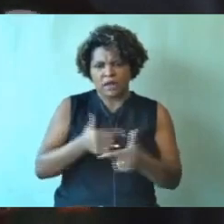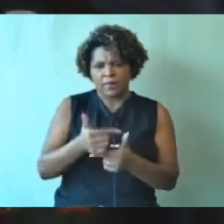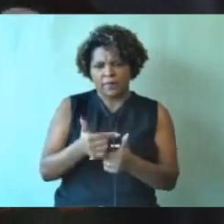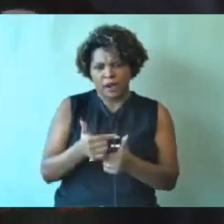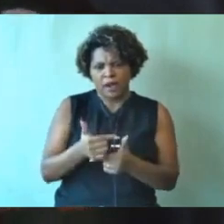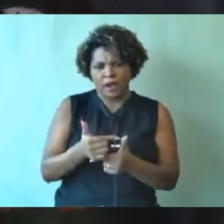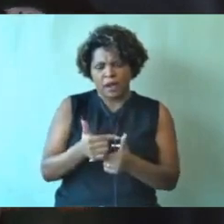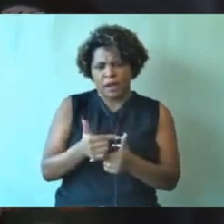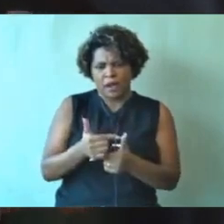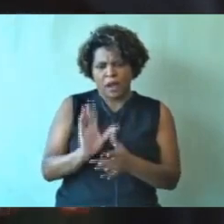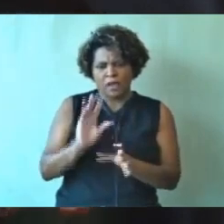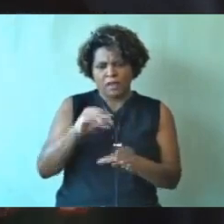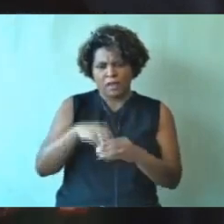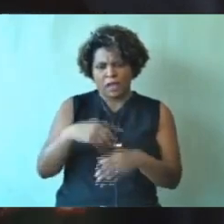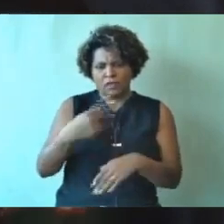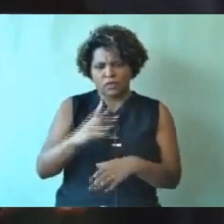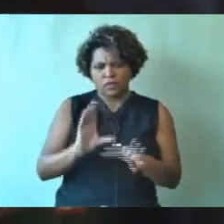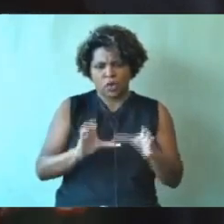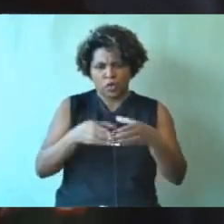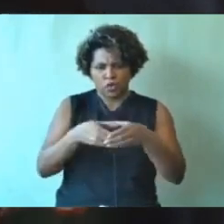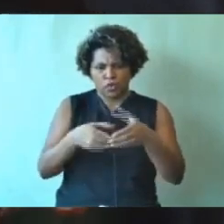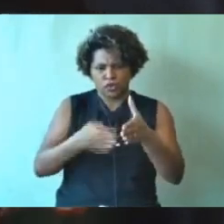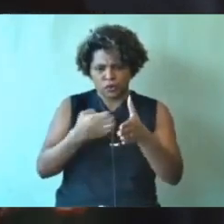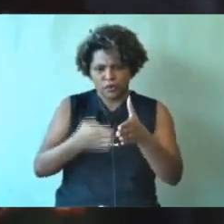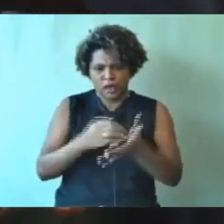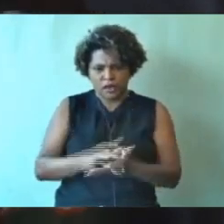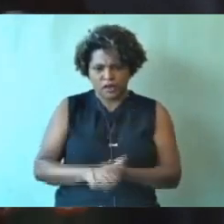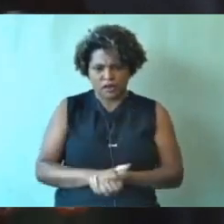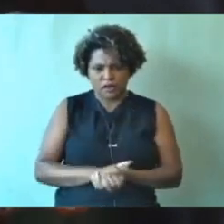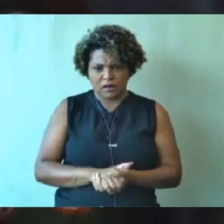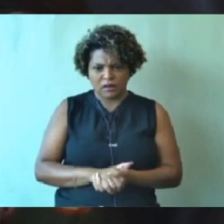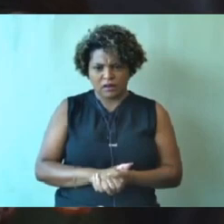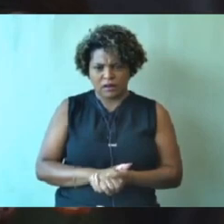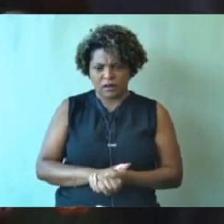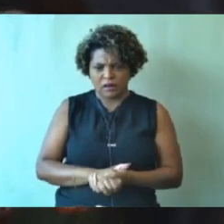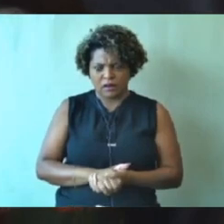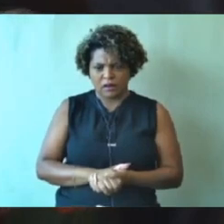do consórcio que o senhor é presidente? Não, em tese.